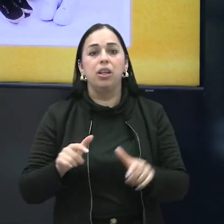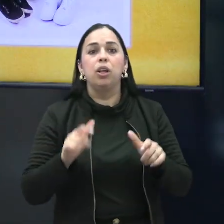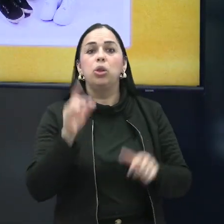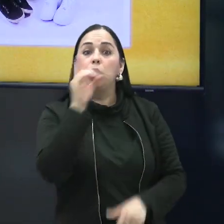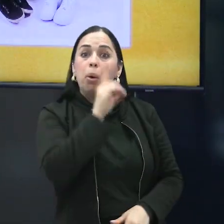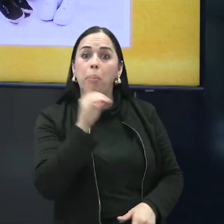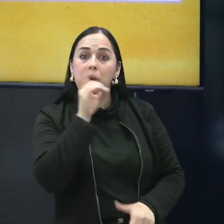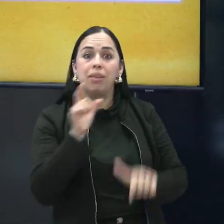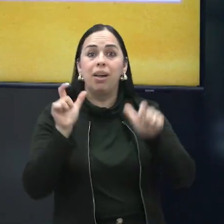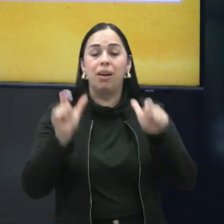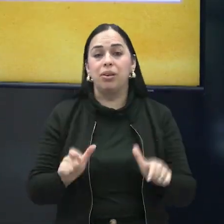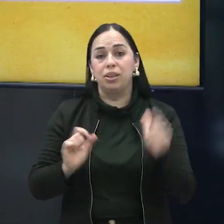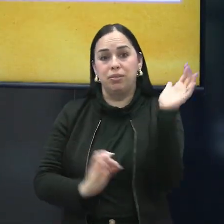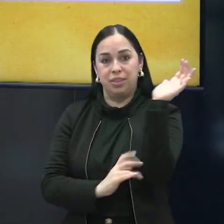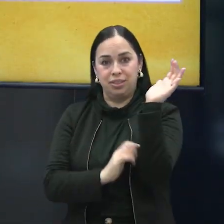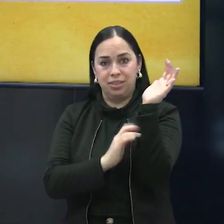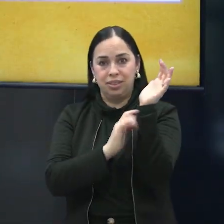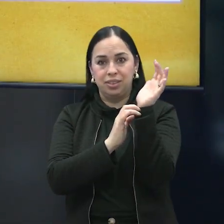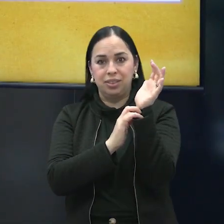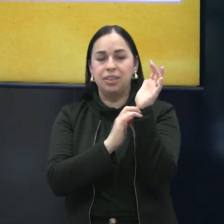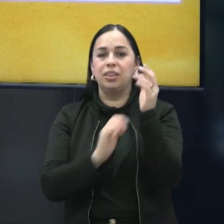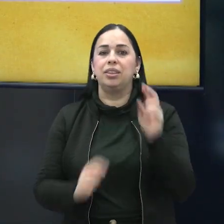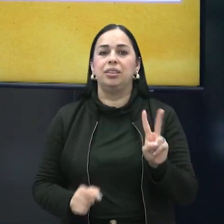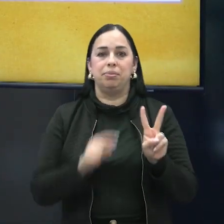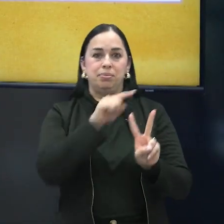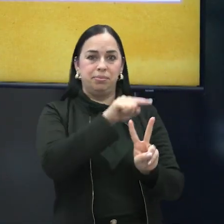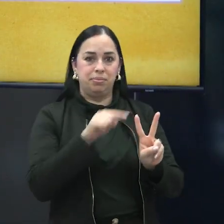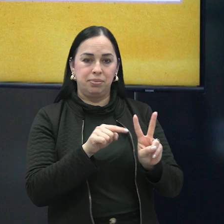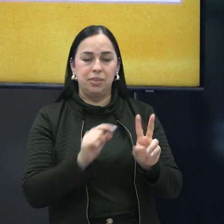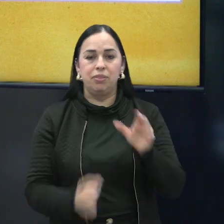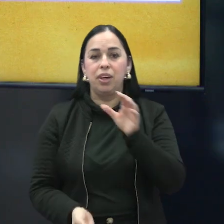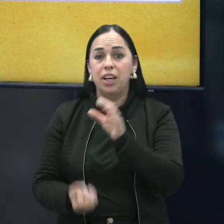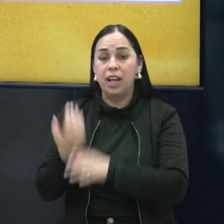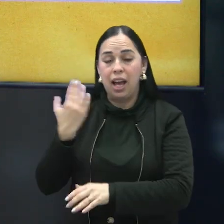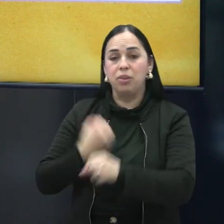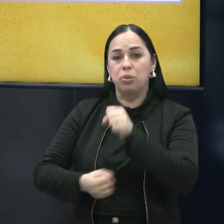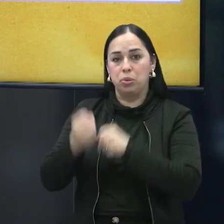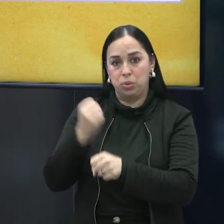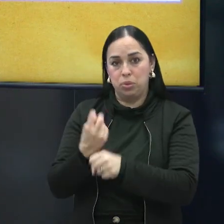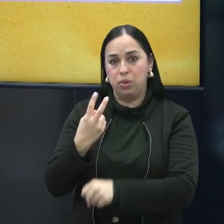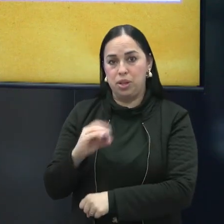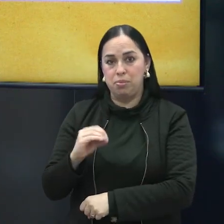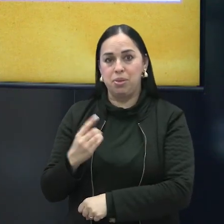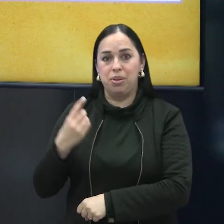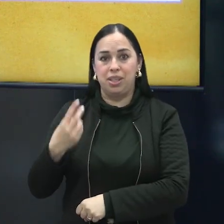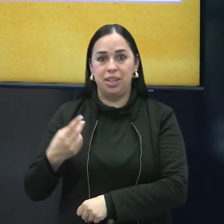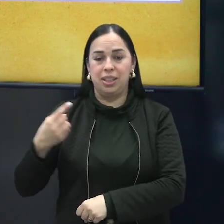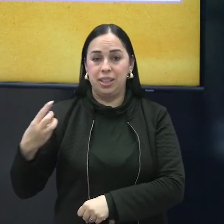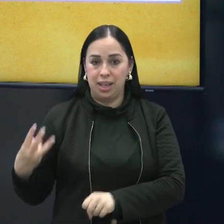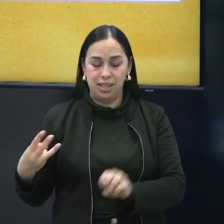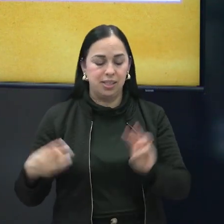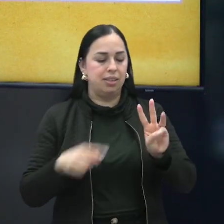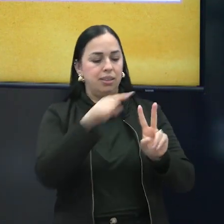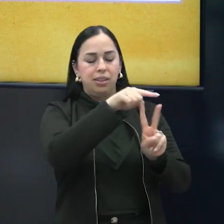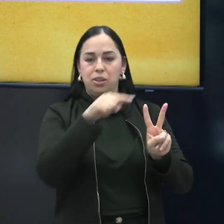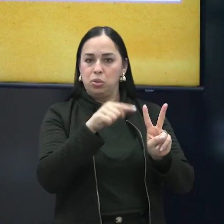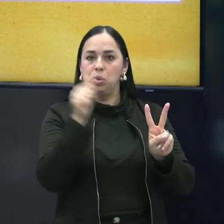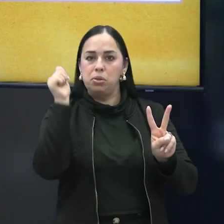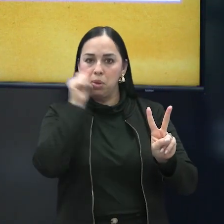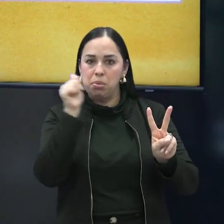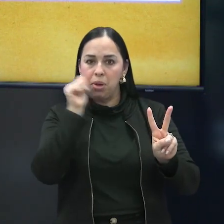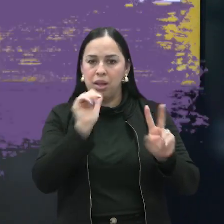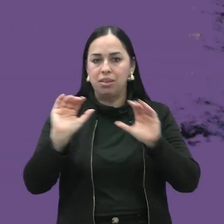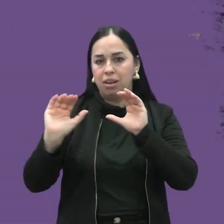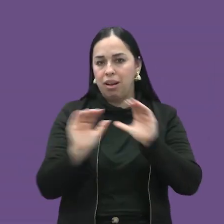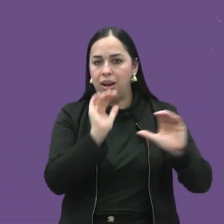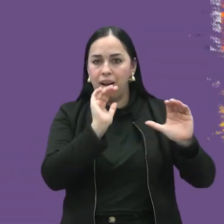do Bambuzal, lá no Parque Vicentina Aranha, vai receber o duo Insight. Criado em 2013, o duo, composto por Vânia Nascimento e Liliane